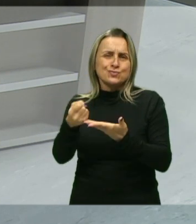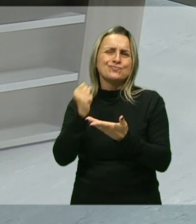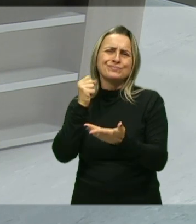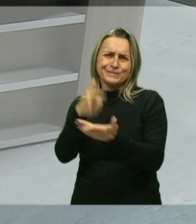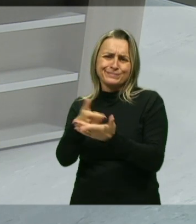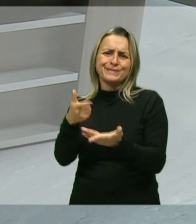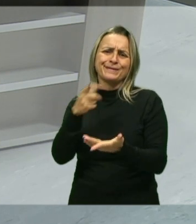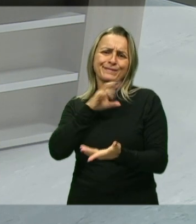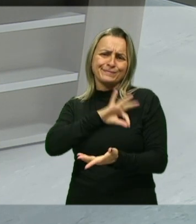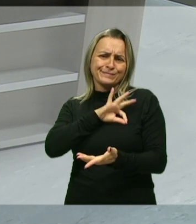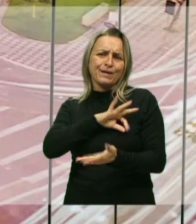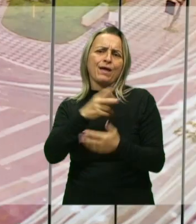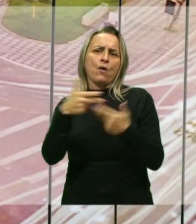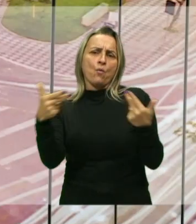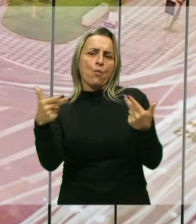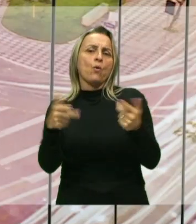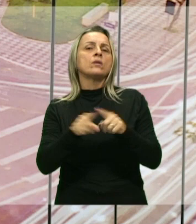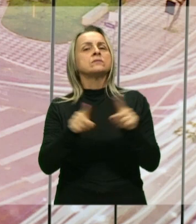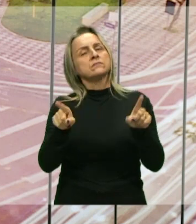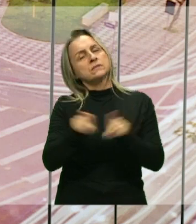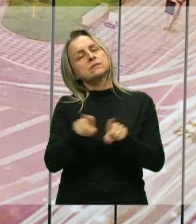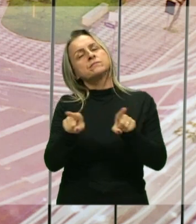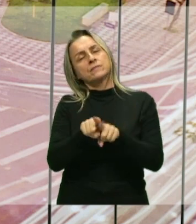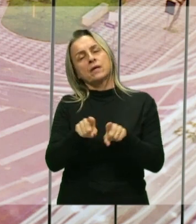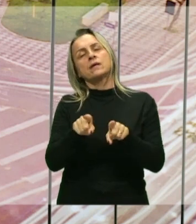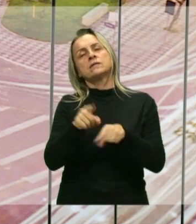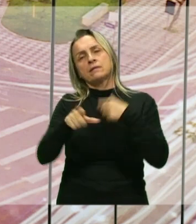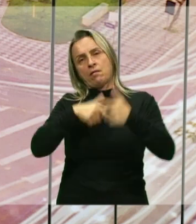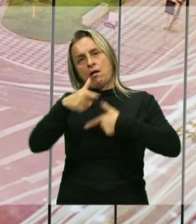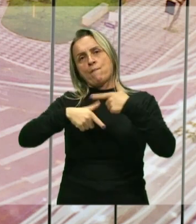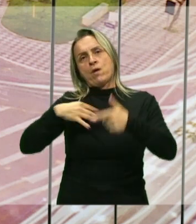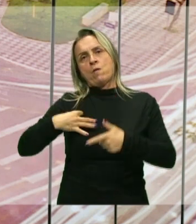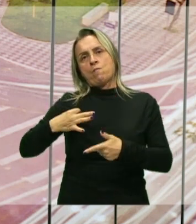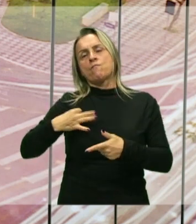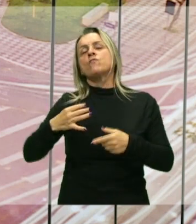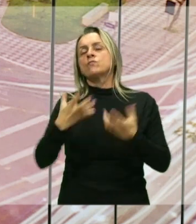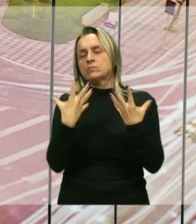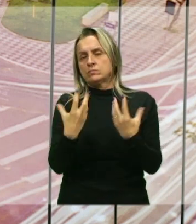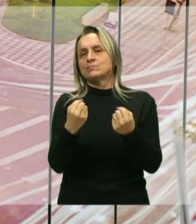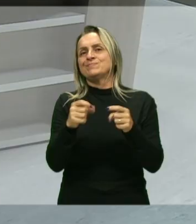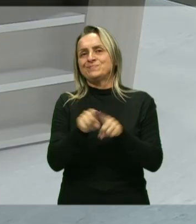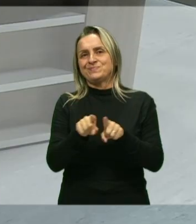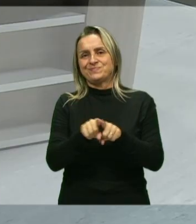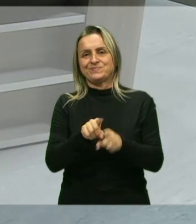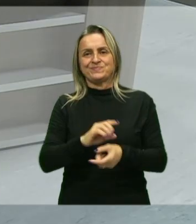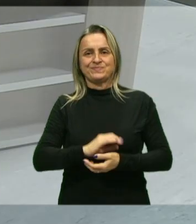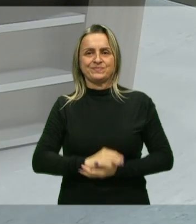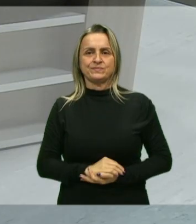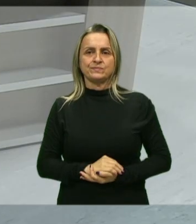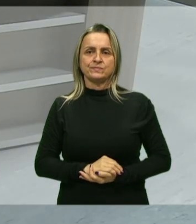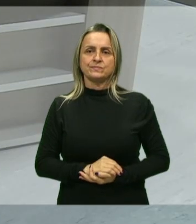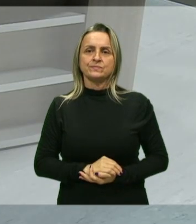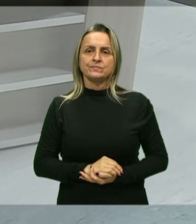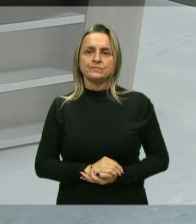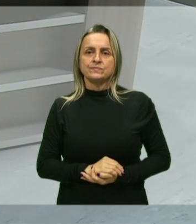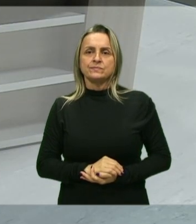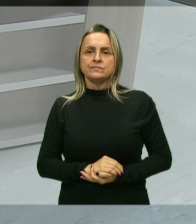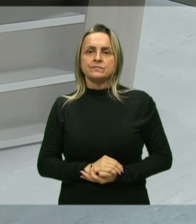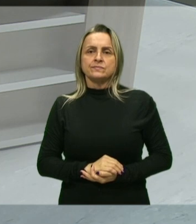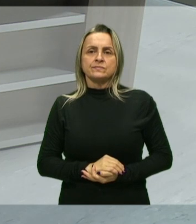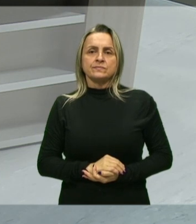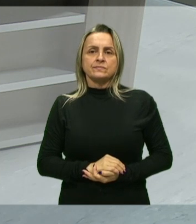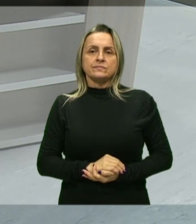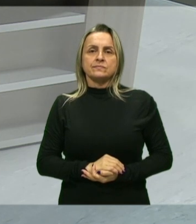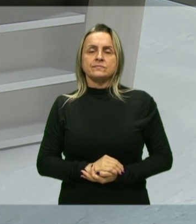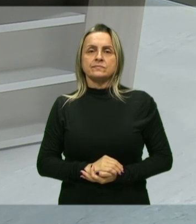salário, enfim, o que for, né? Mas também a questão de trabalho voluntário lá dentro, né? Então, e aí vamos fazer cada